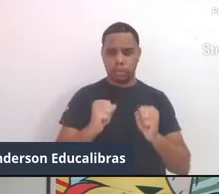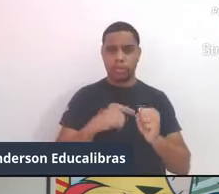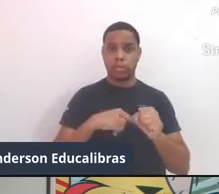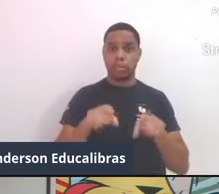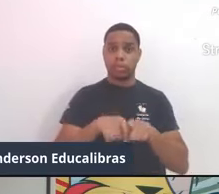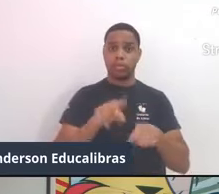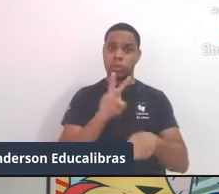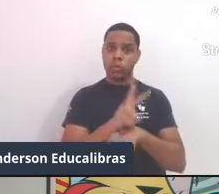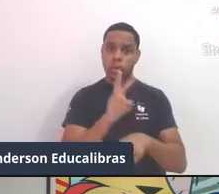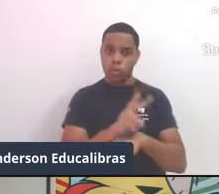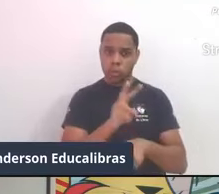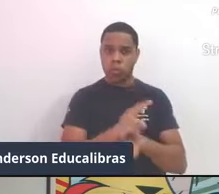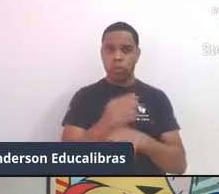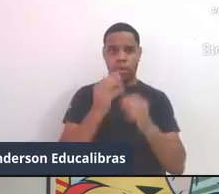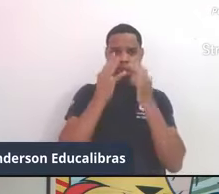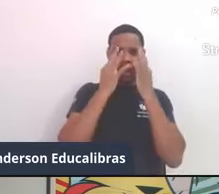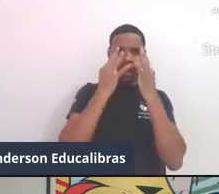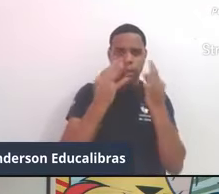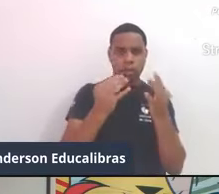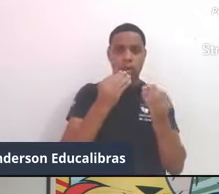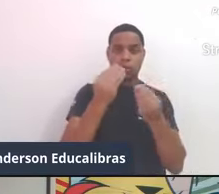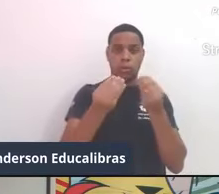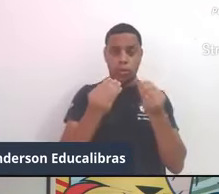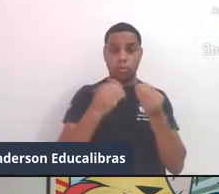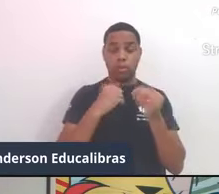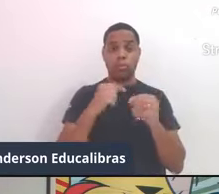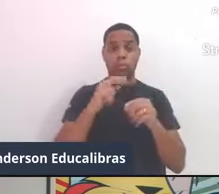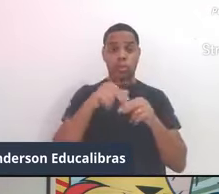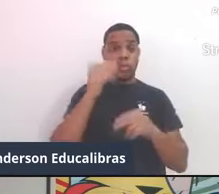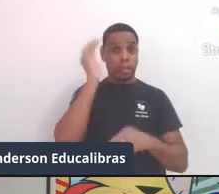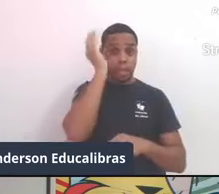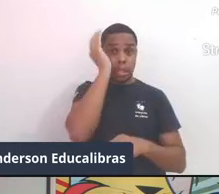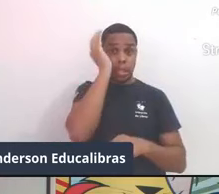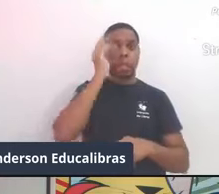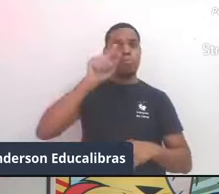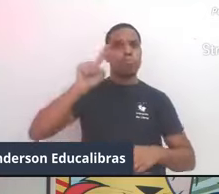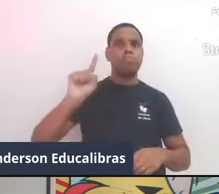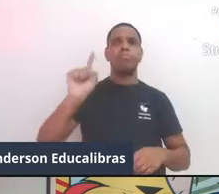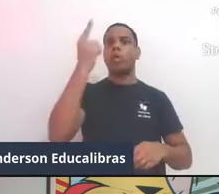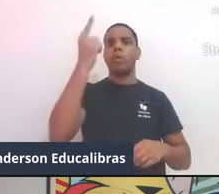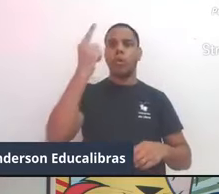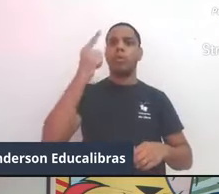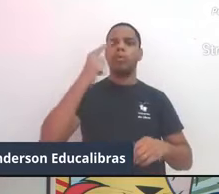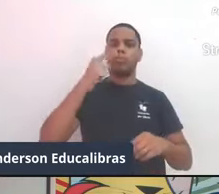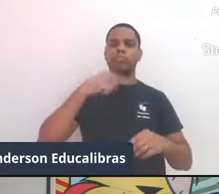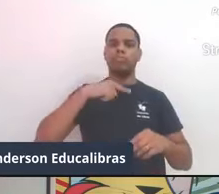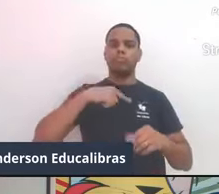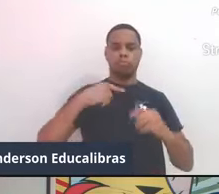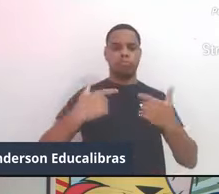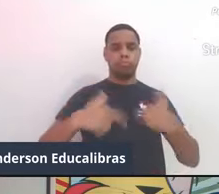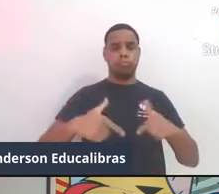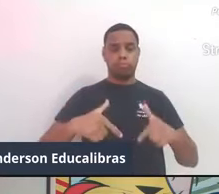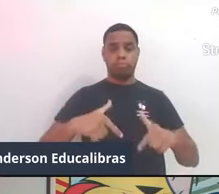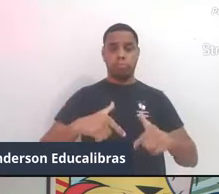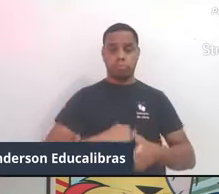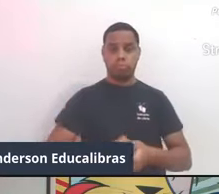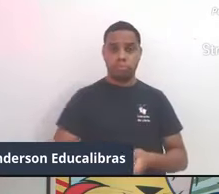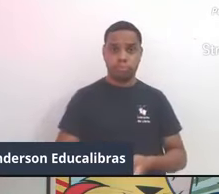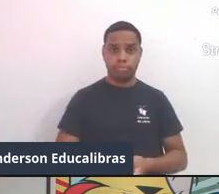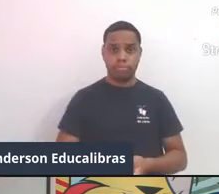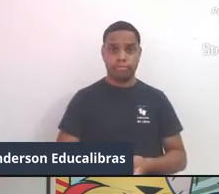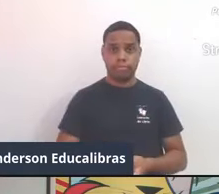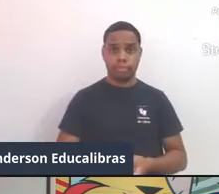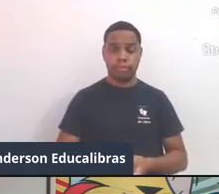cuidadosa, de muita atenção. O SESC tem sido pioneiro também nesse esforço de fazer com